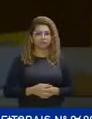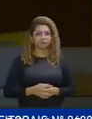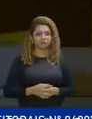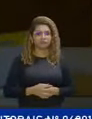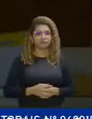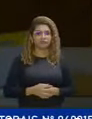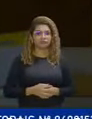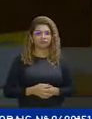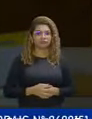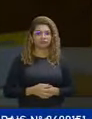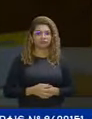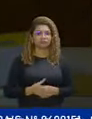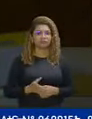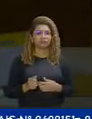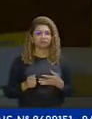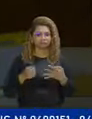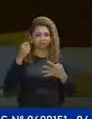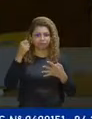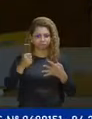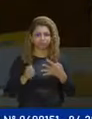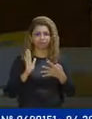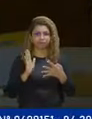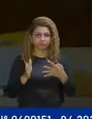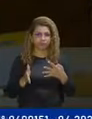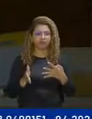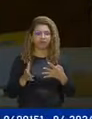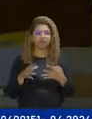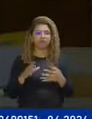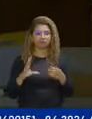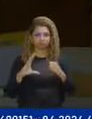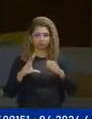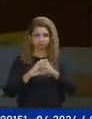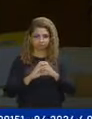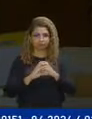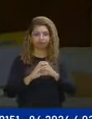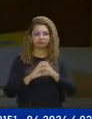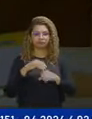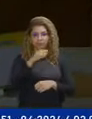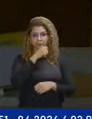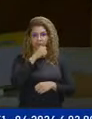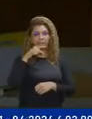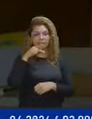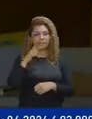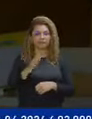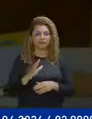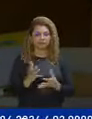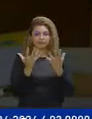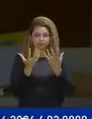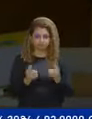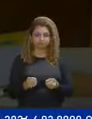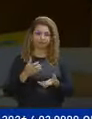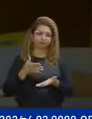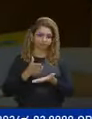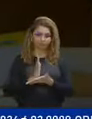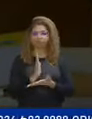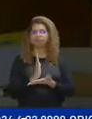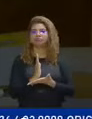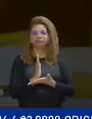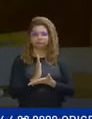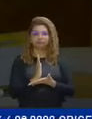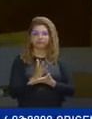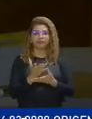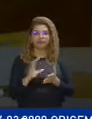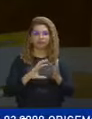Essa é a decisão. O Tribunal Regional Eleitoral do Amapá deferiu o pedido de regularização de contas eleitorais do Partido da